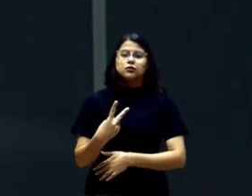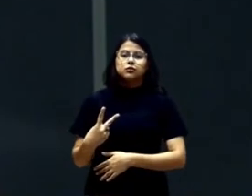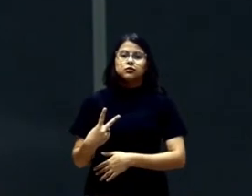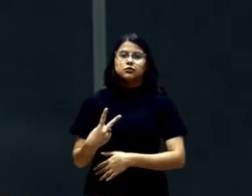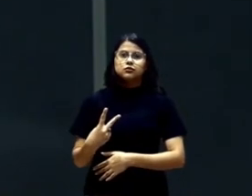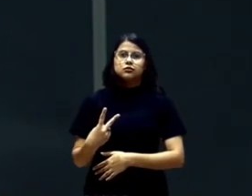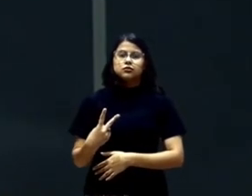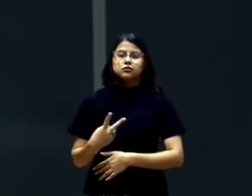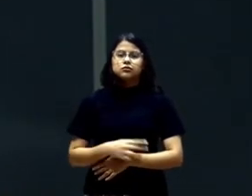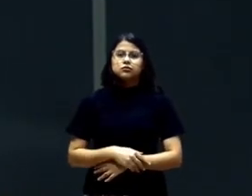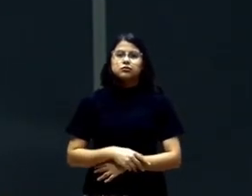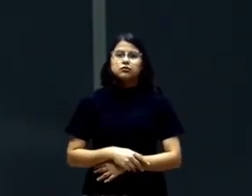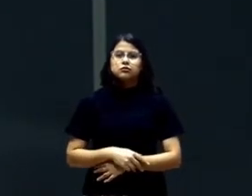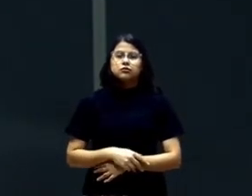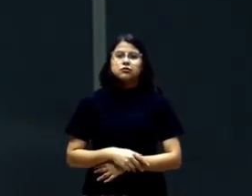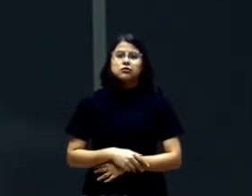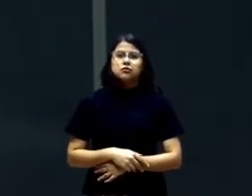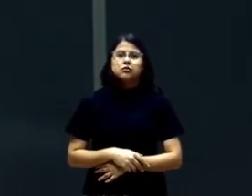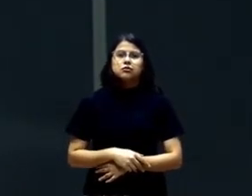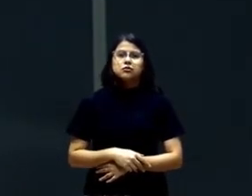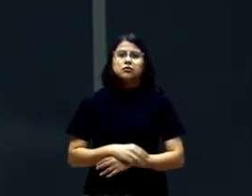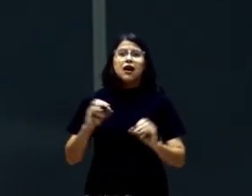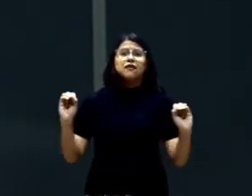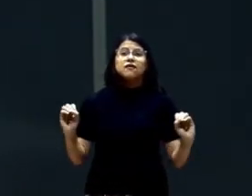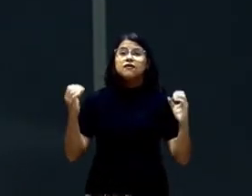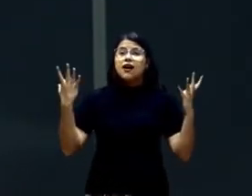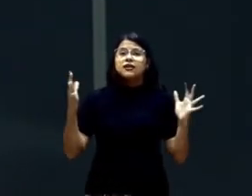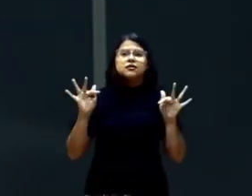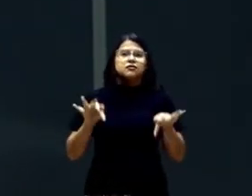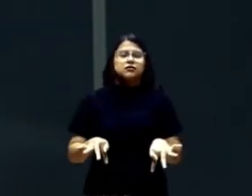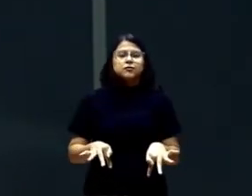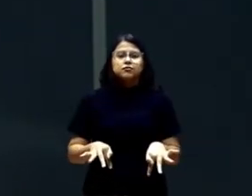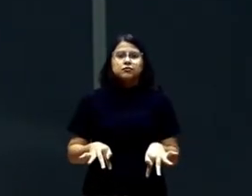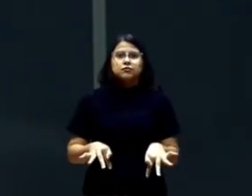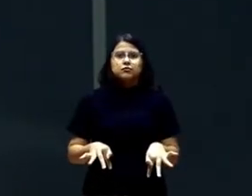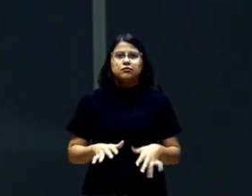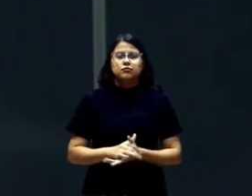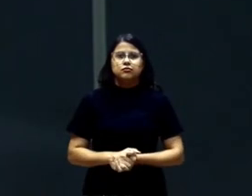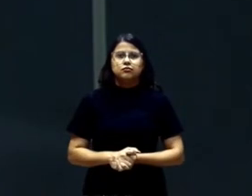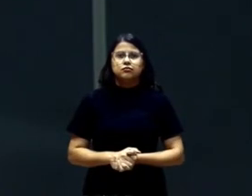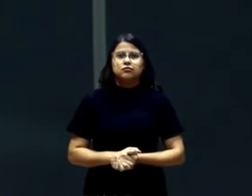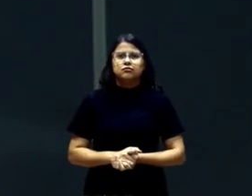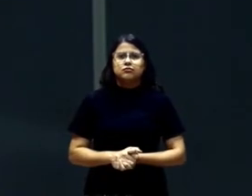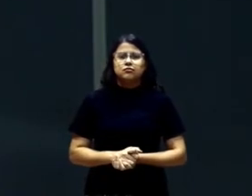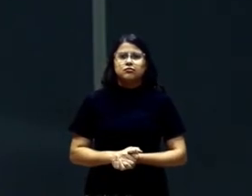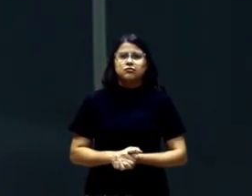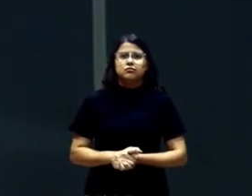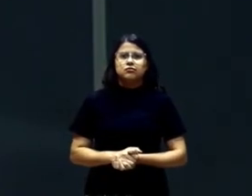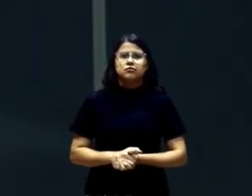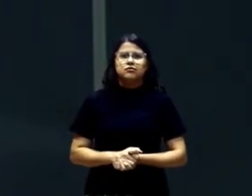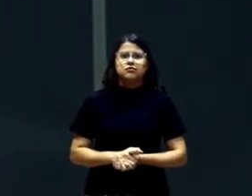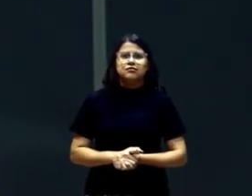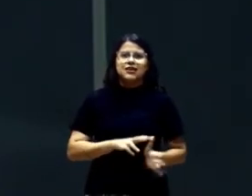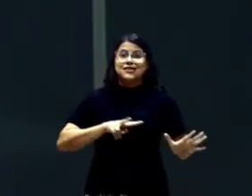Acabou a festa, irmão. No domingo. Os pregadorzão foi